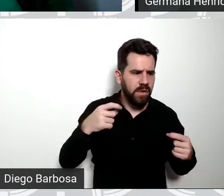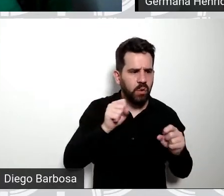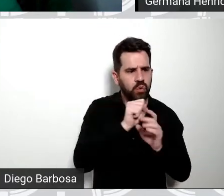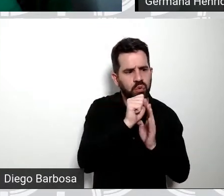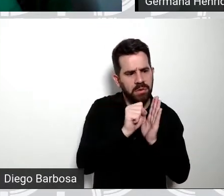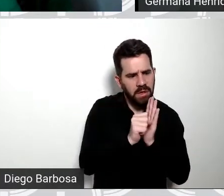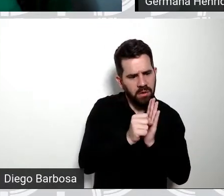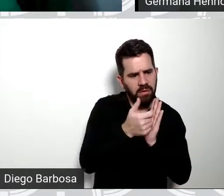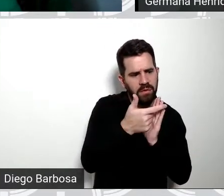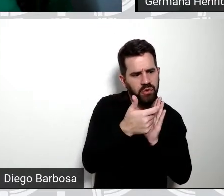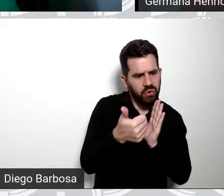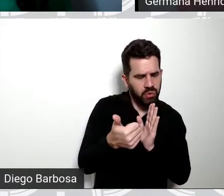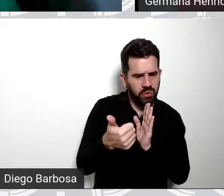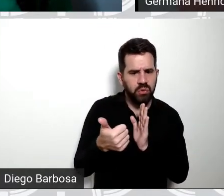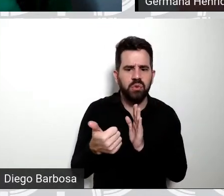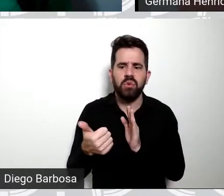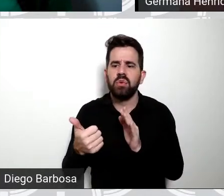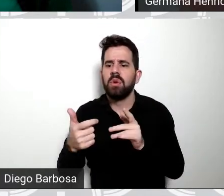Social,